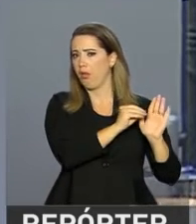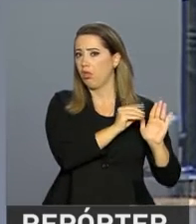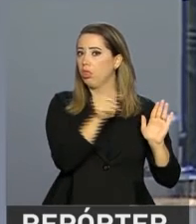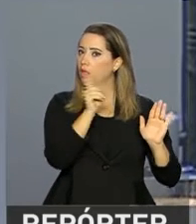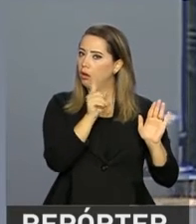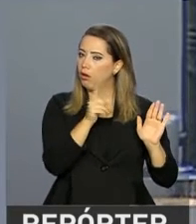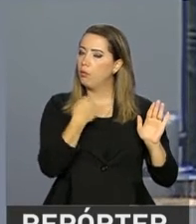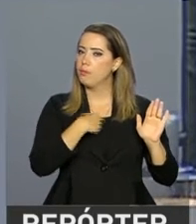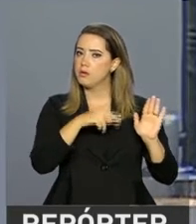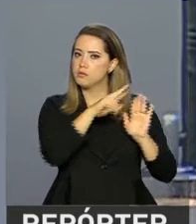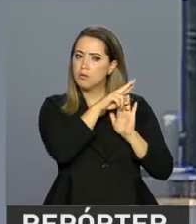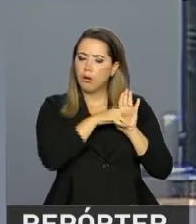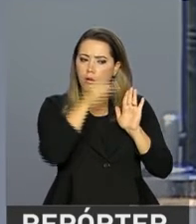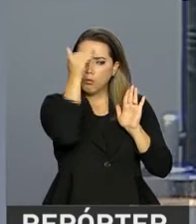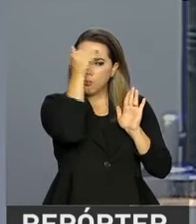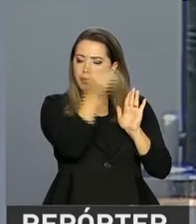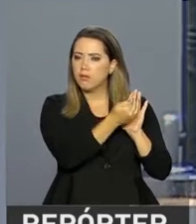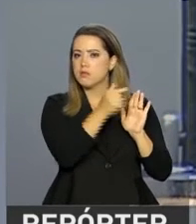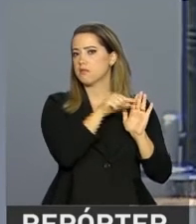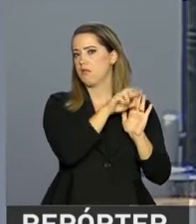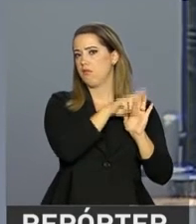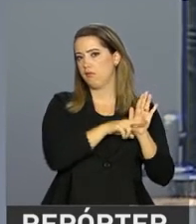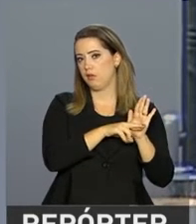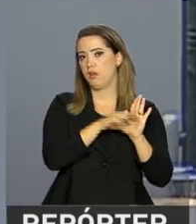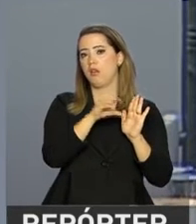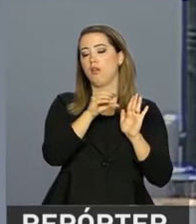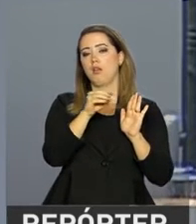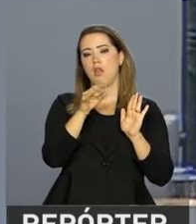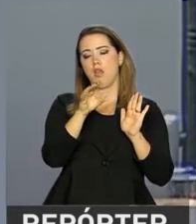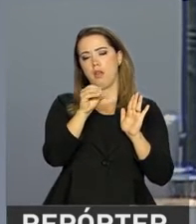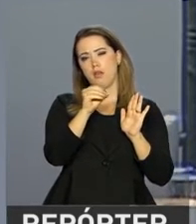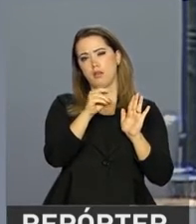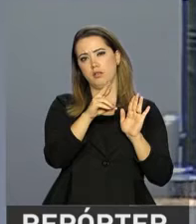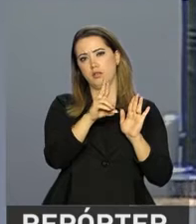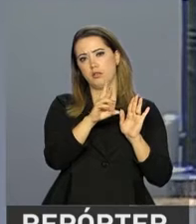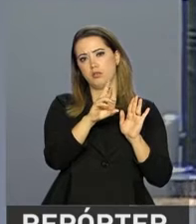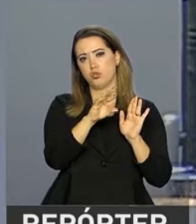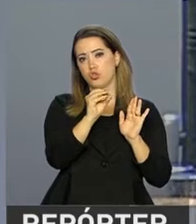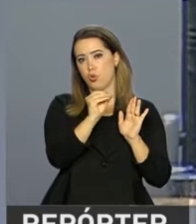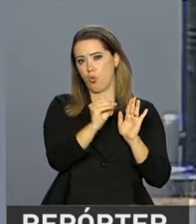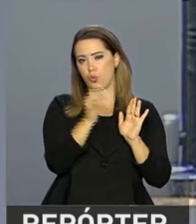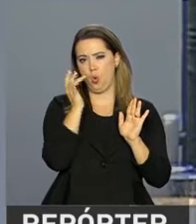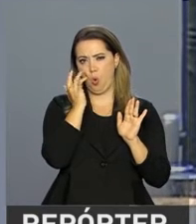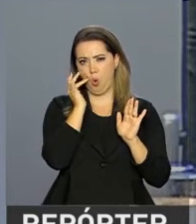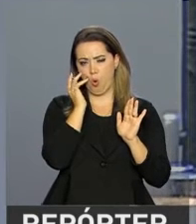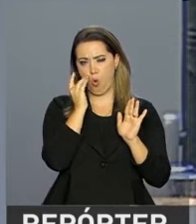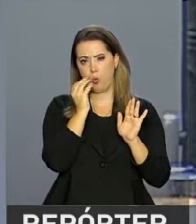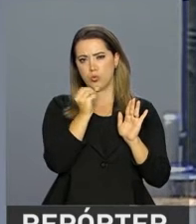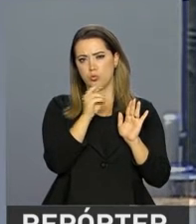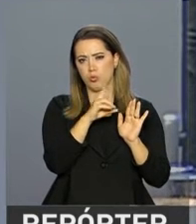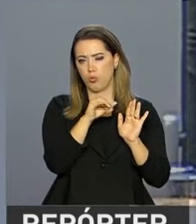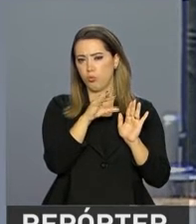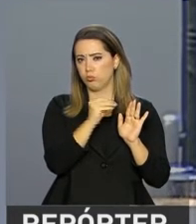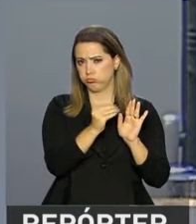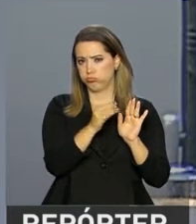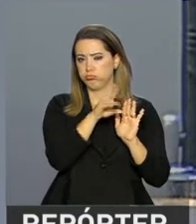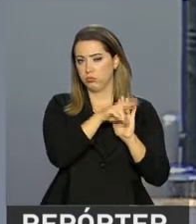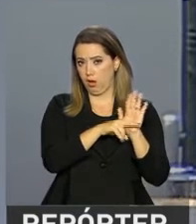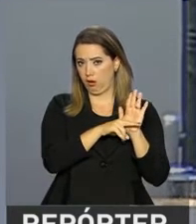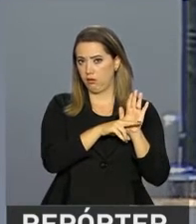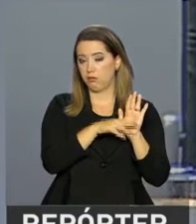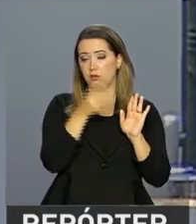ouro isto é o que podemos estudar no momento adequado